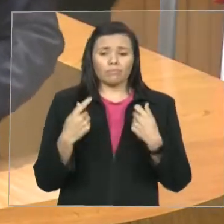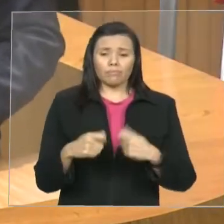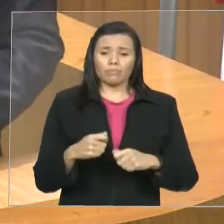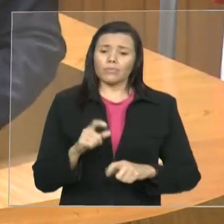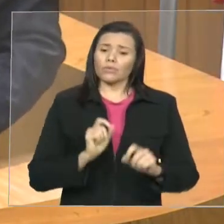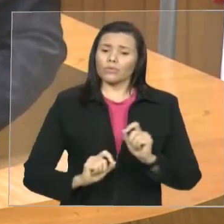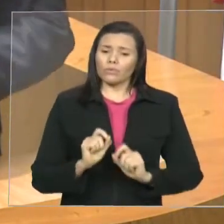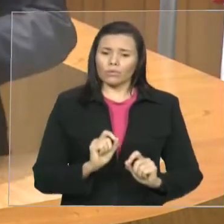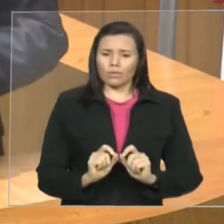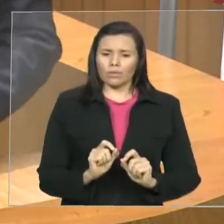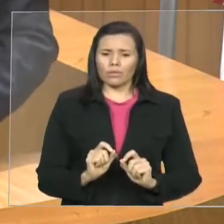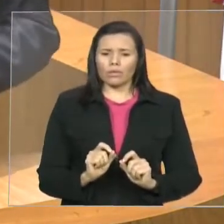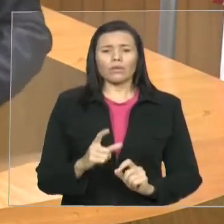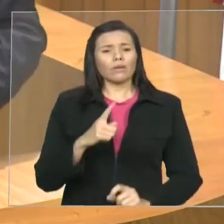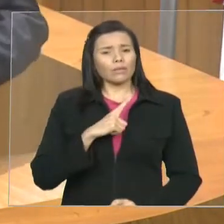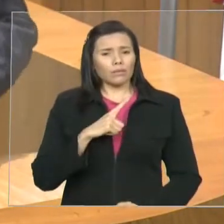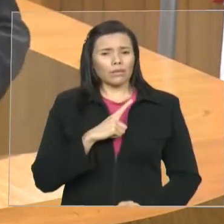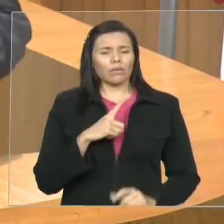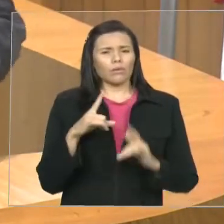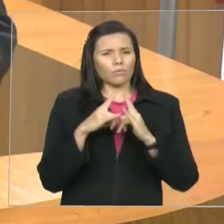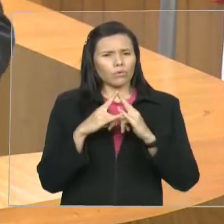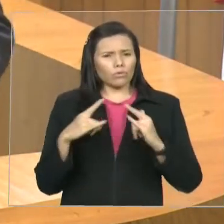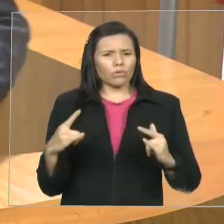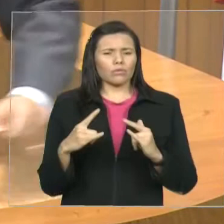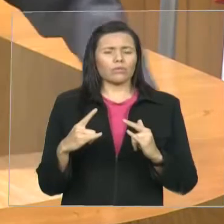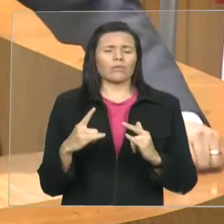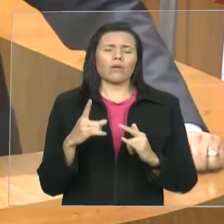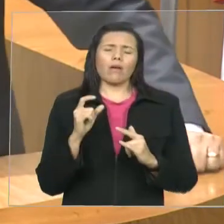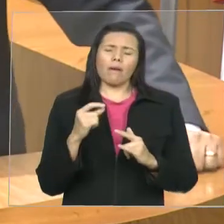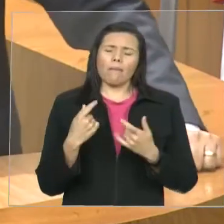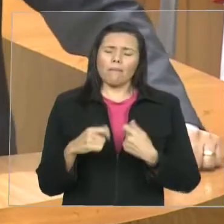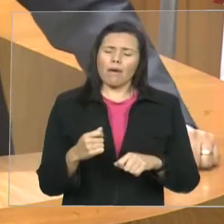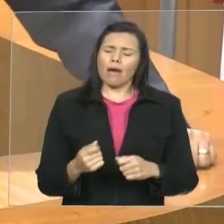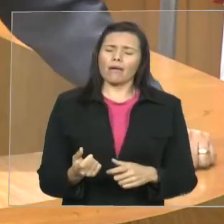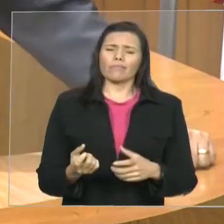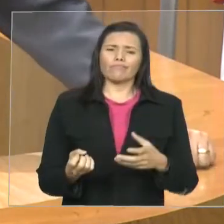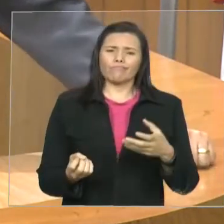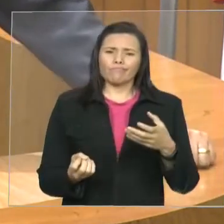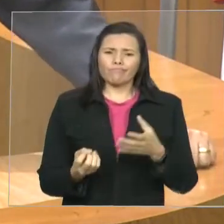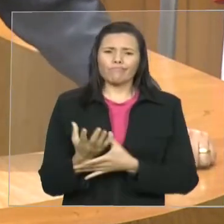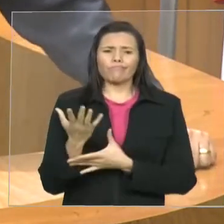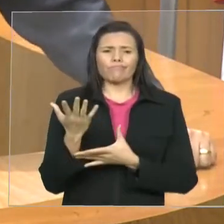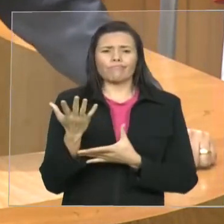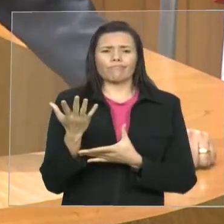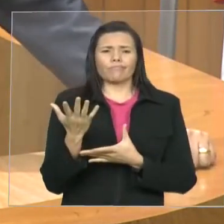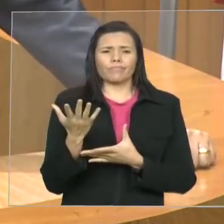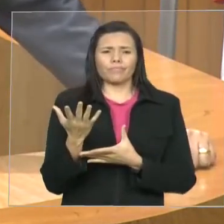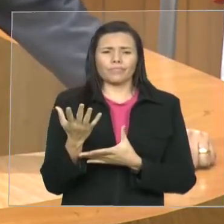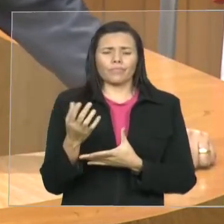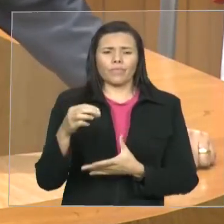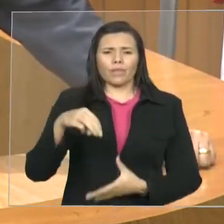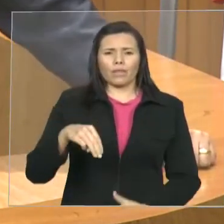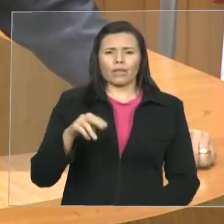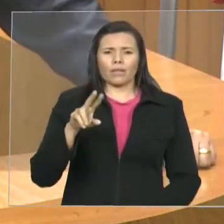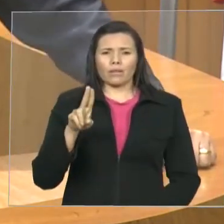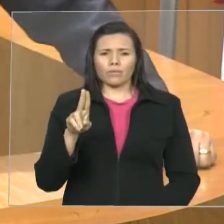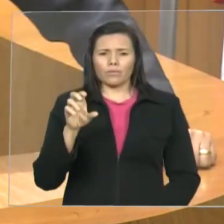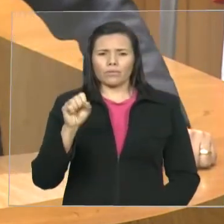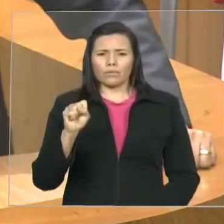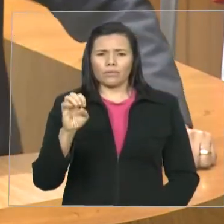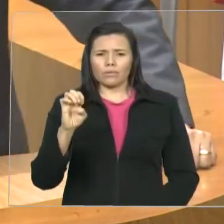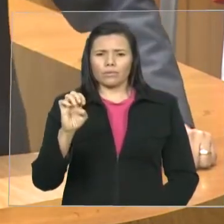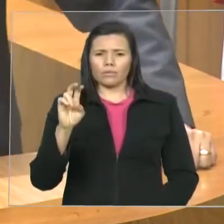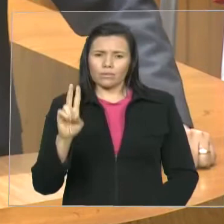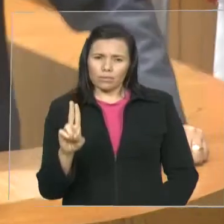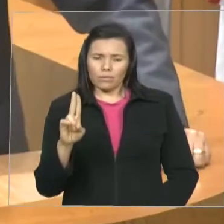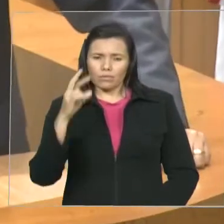uma instituição que crie esse museu histórico, garanta a sua manutenção e garanta a preservação, o cuidado